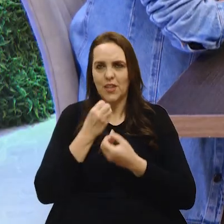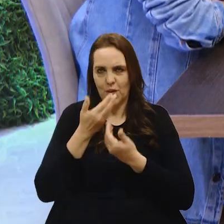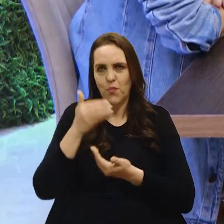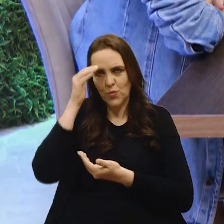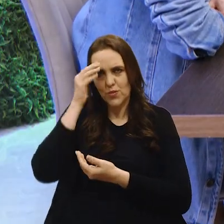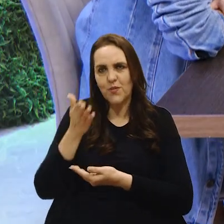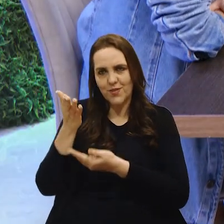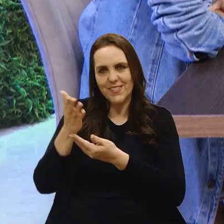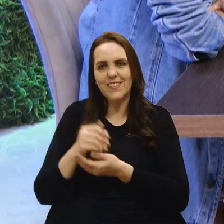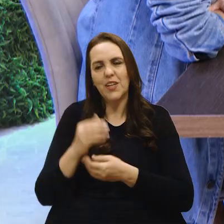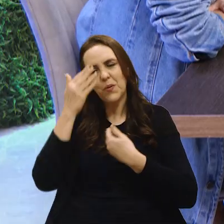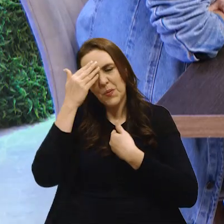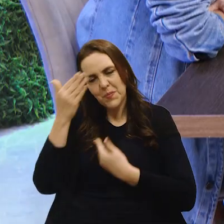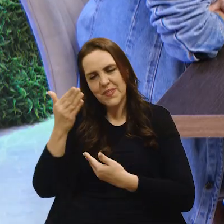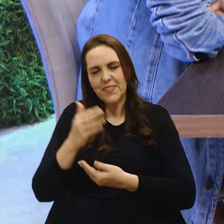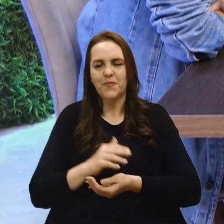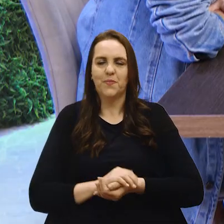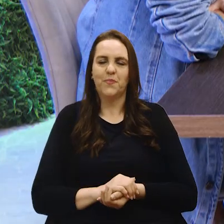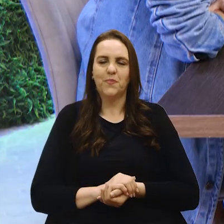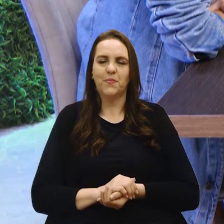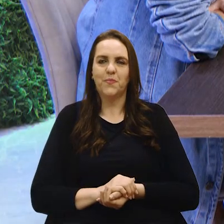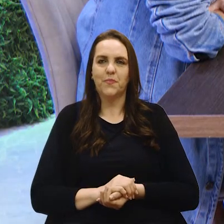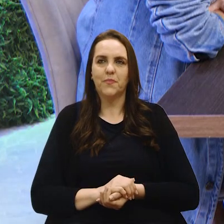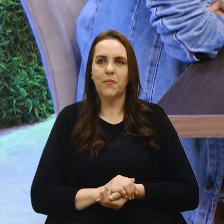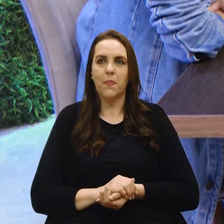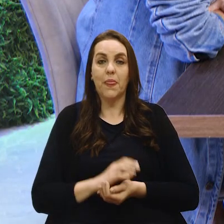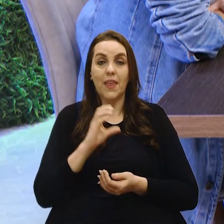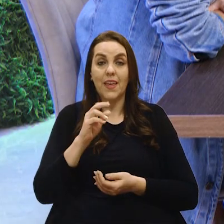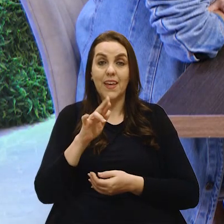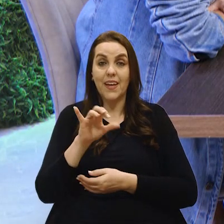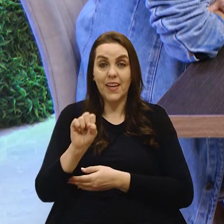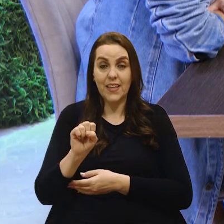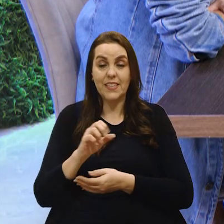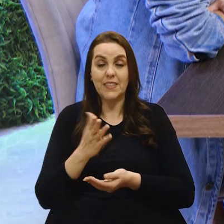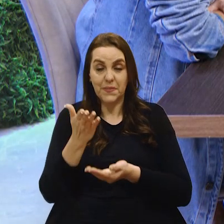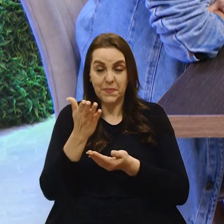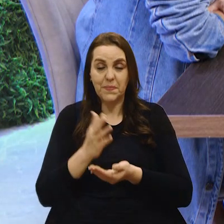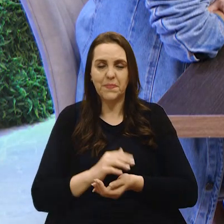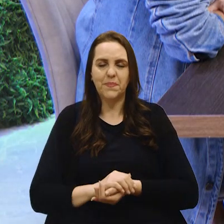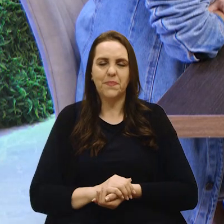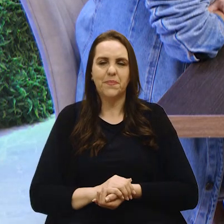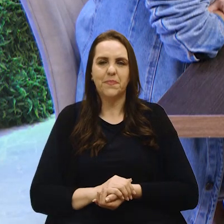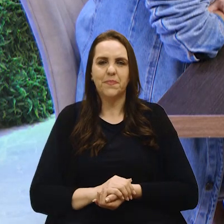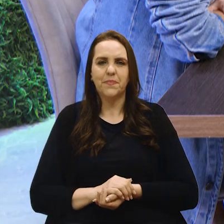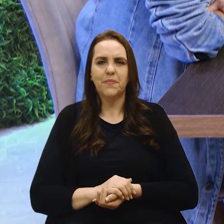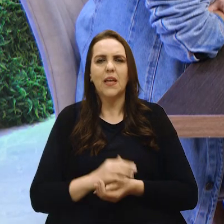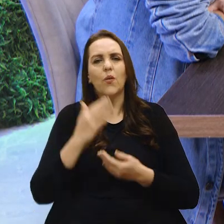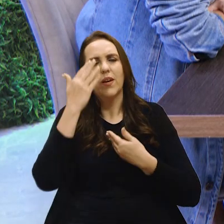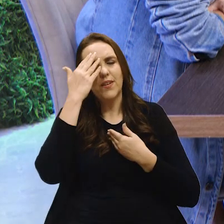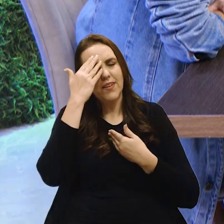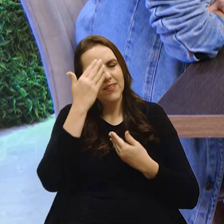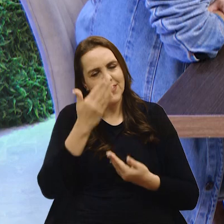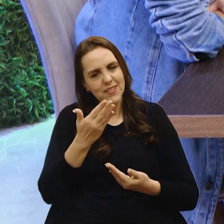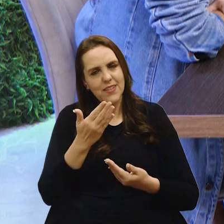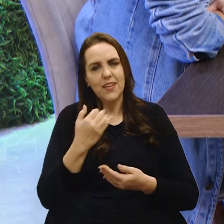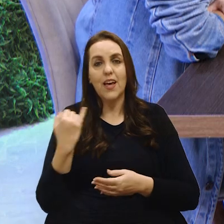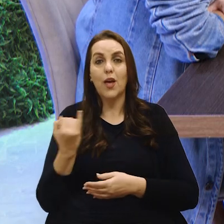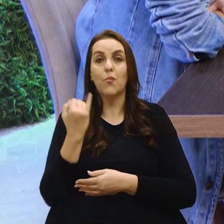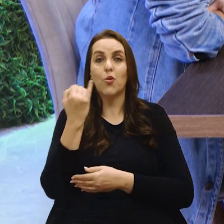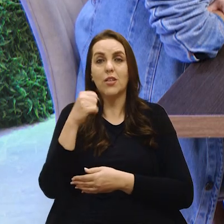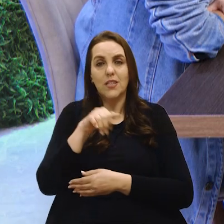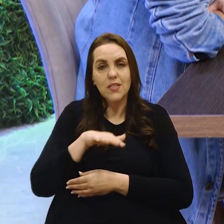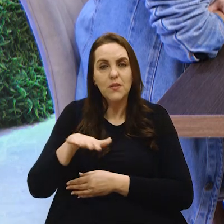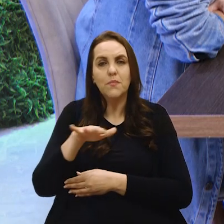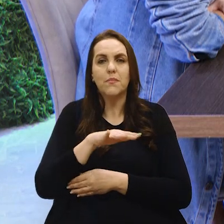escutar, Enaldo. Obrigada. Cris. Então, agradecer, né? Eu acho que é muito importante a gente poder ter esses espaços para